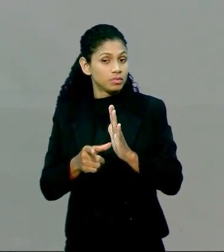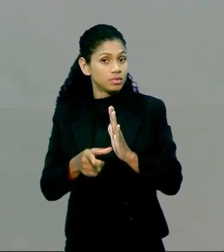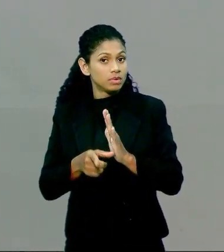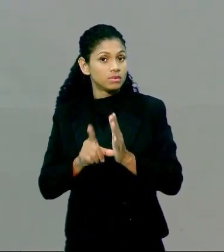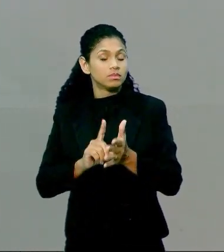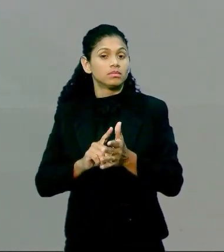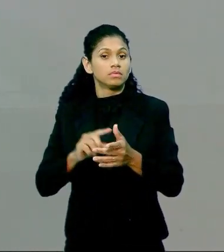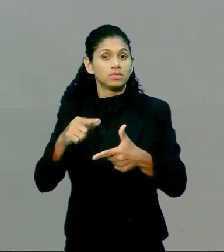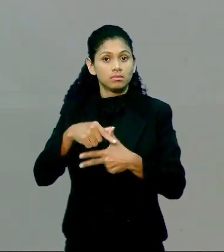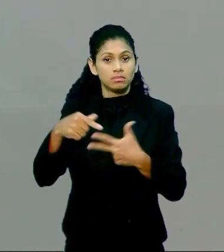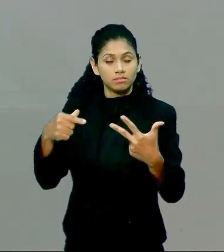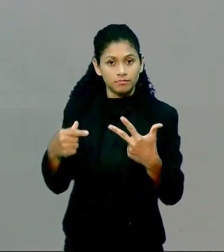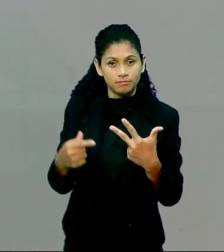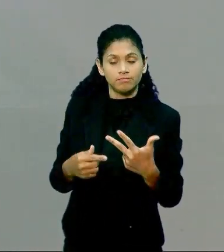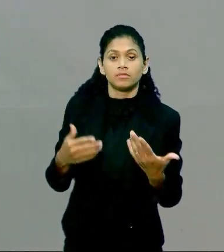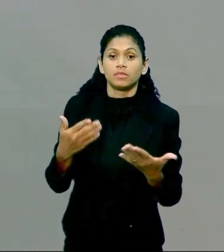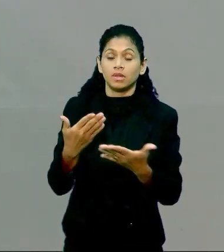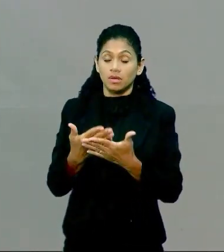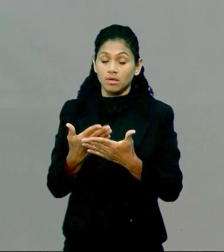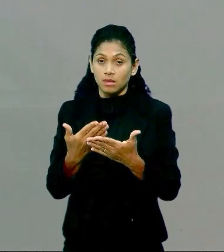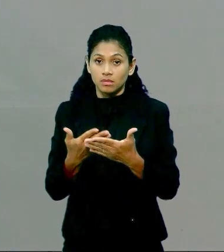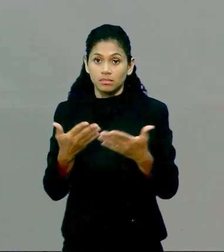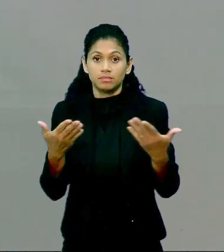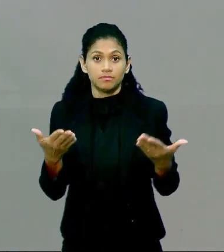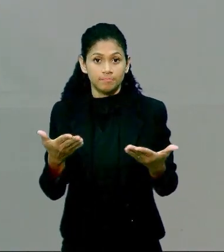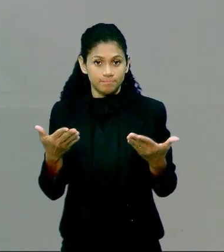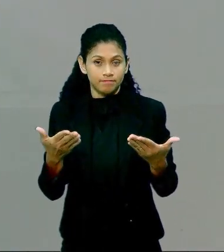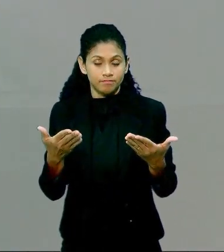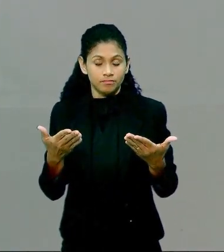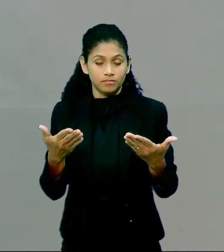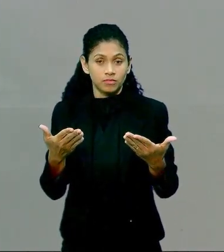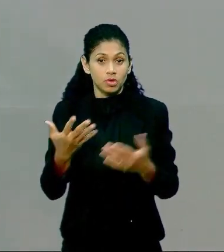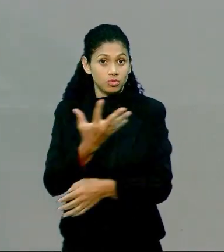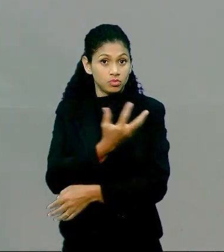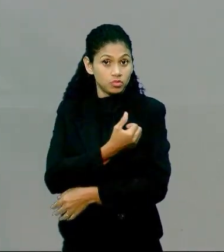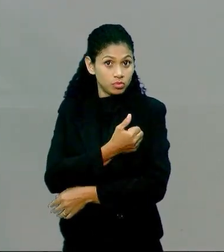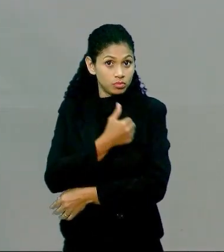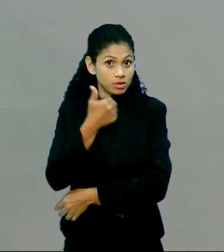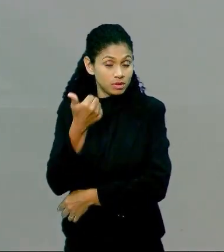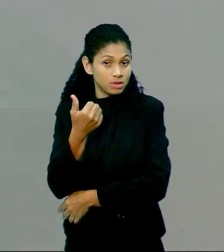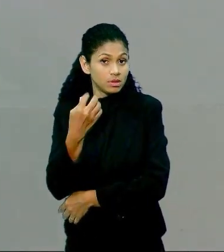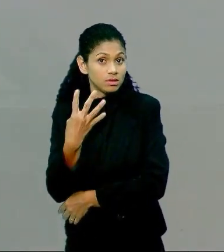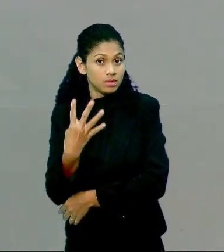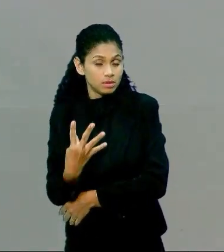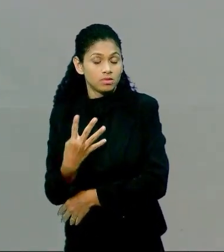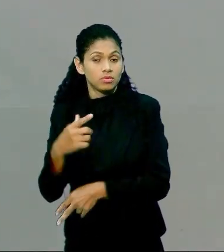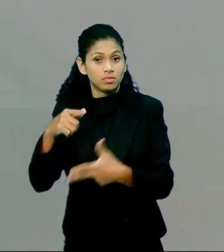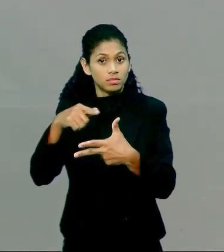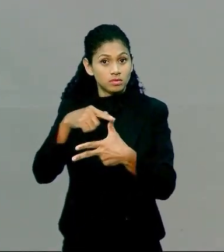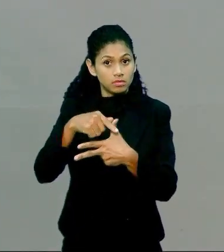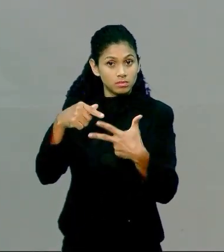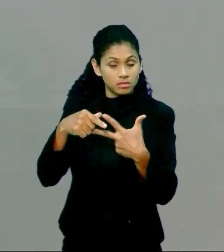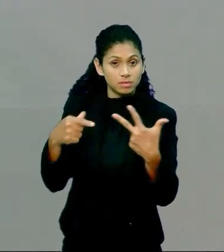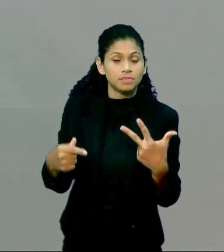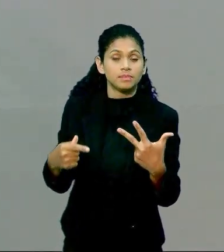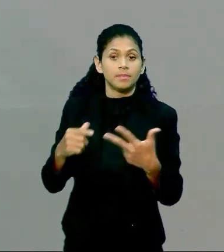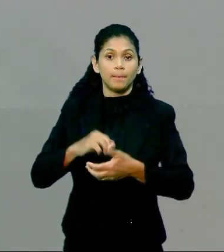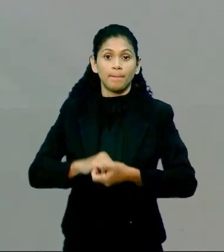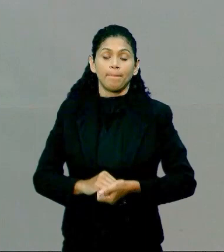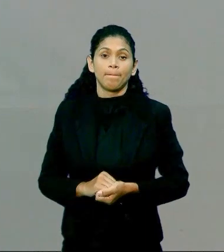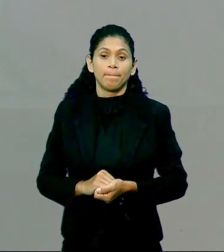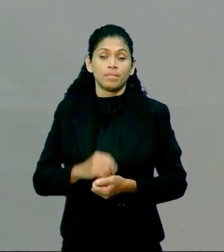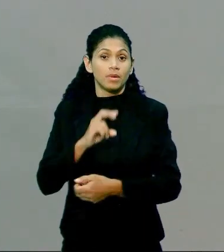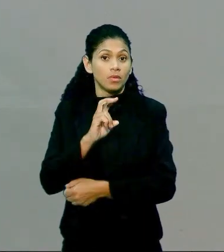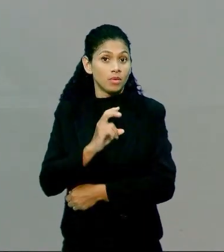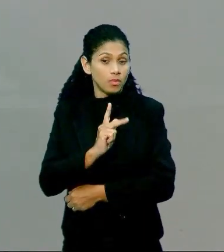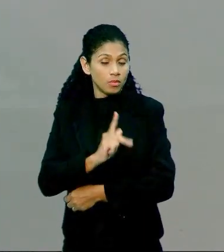espanhola, e vamos para mais uma aula. Aula essa de número 14 dessa sequência aí de videoaulas para o Enem.